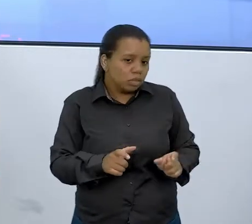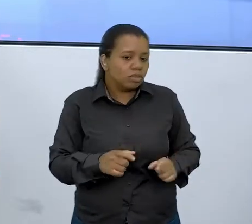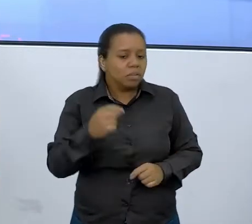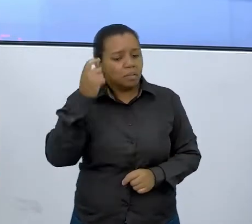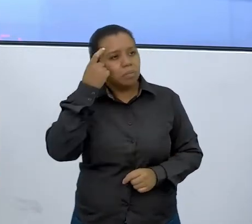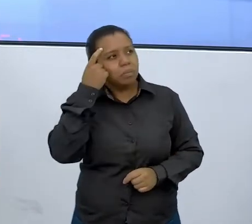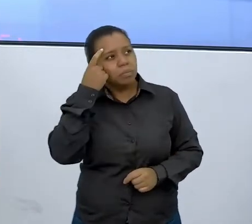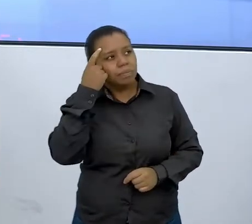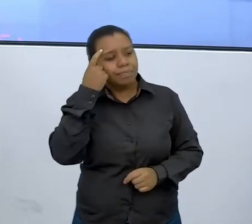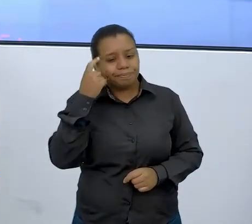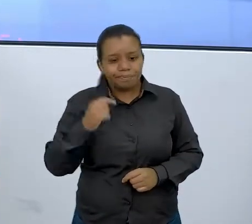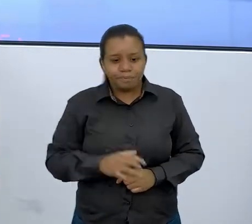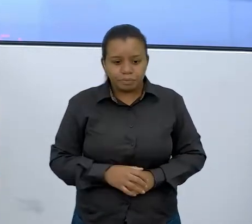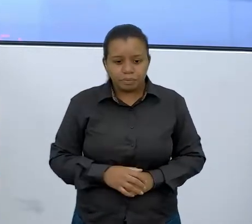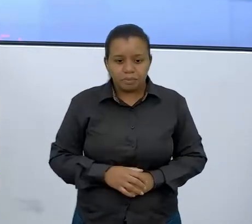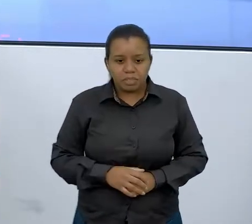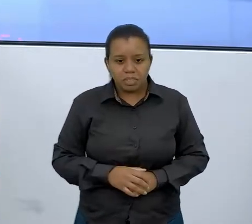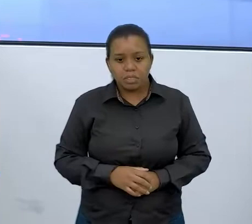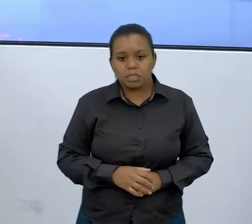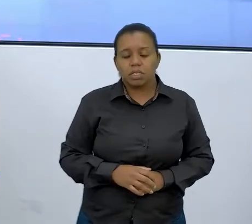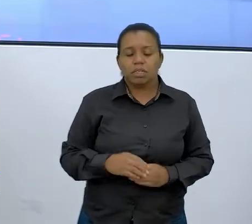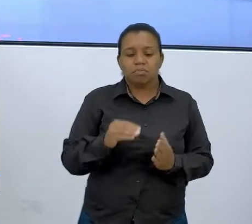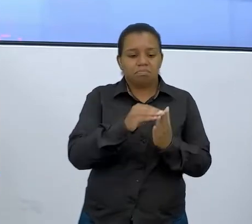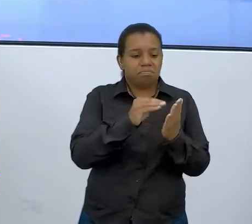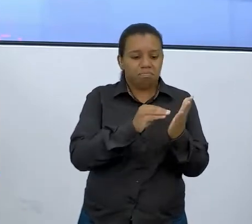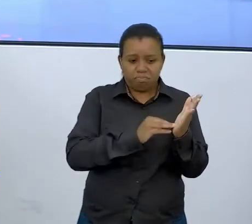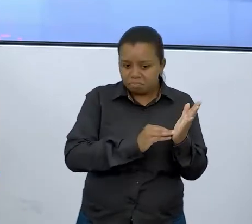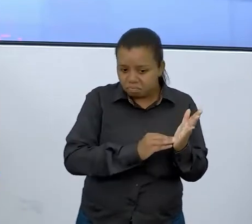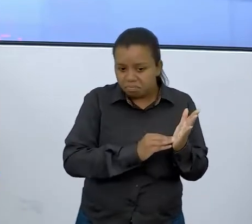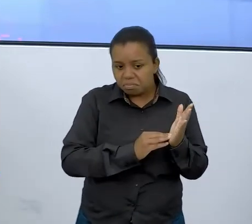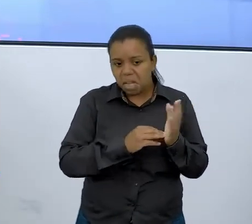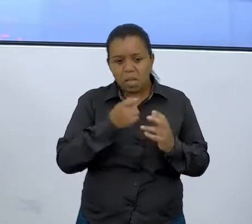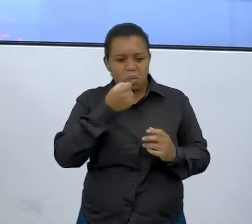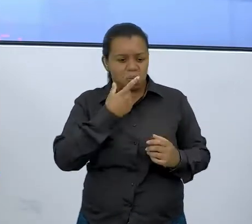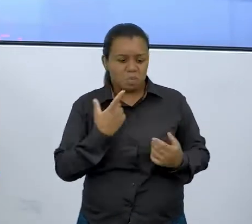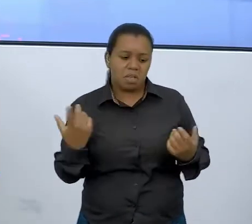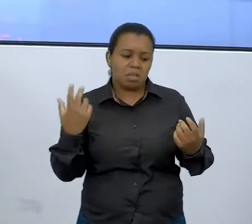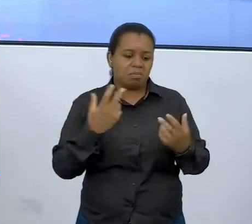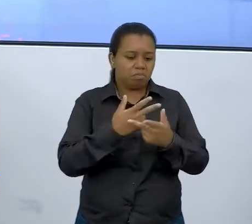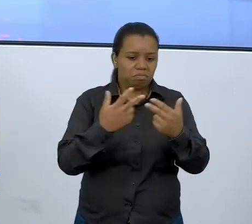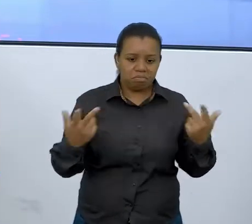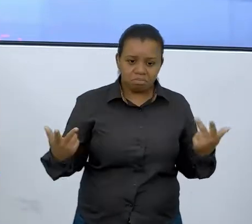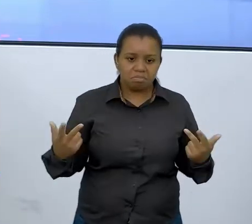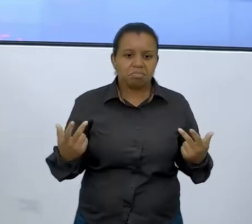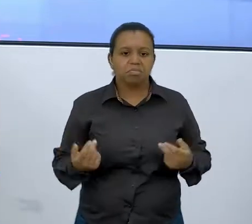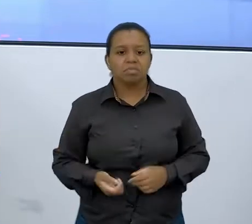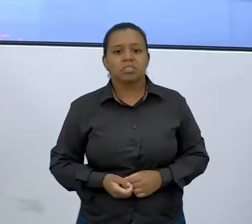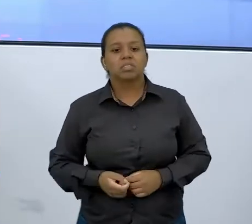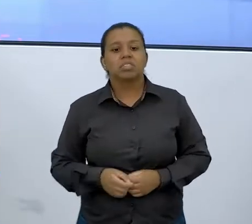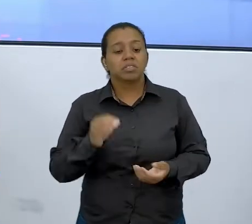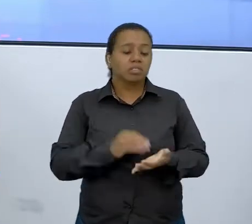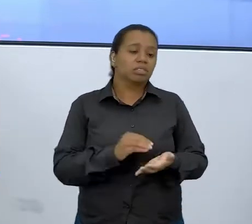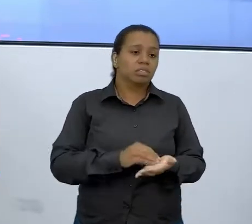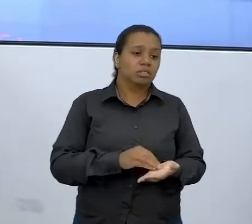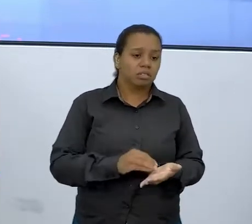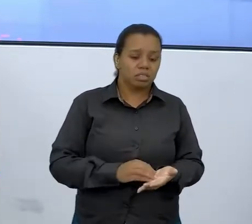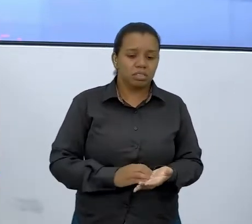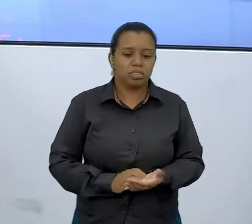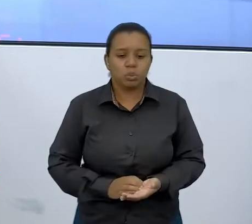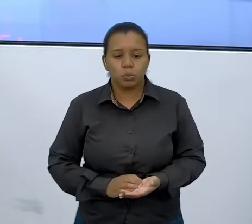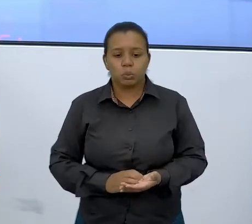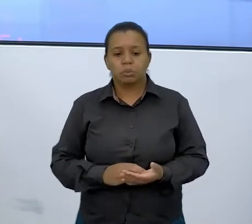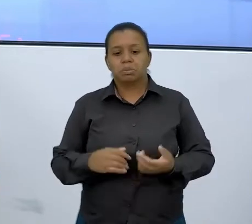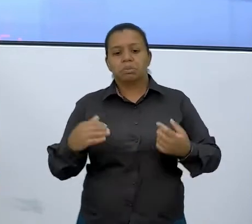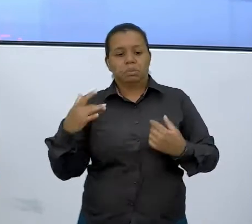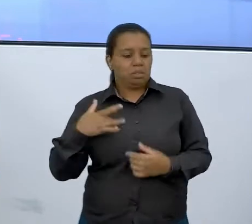corpo, dietas completamente malucas, onde justamente elas acabam perdendo nutrientes, entre outras coisas que vão